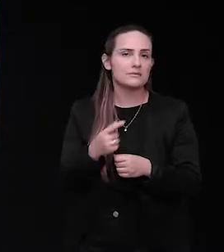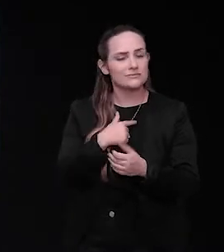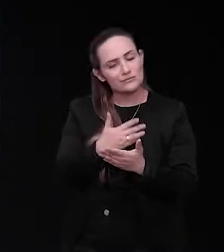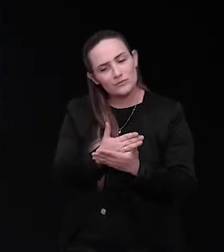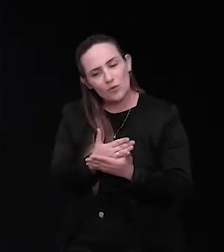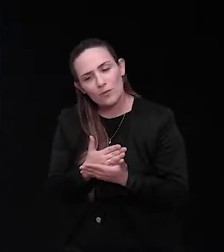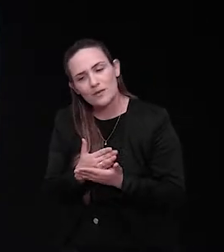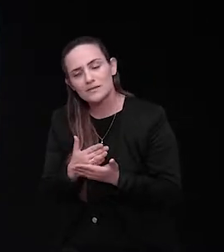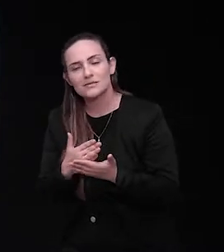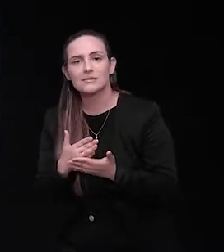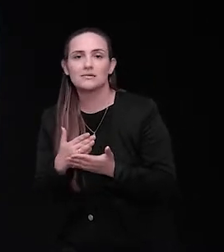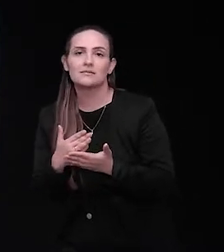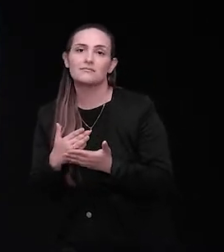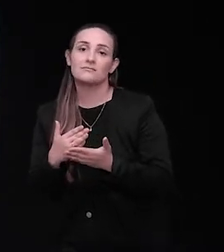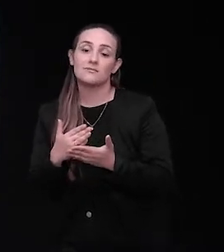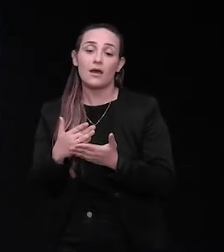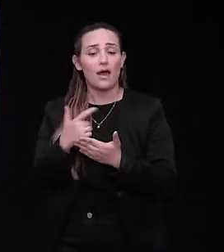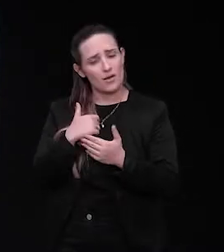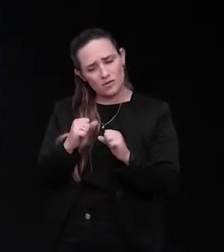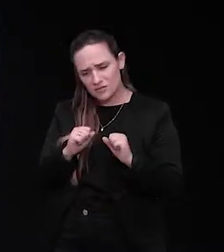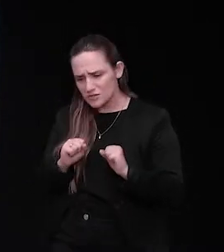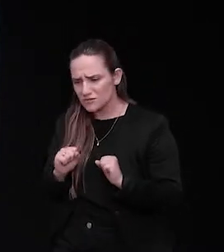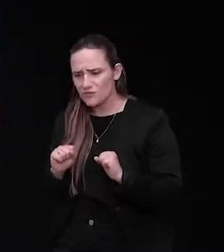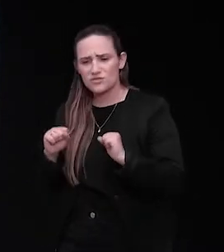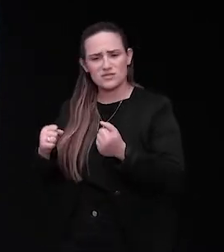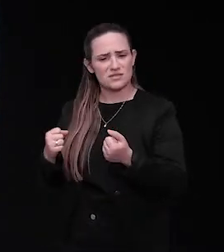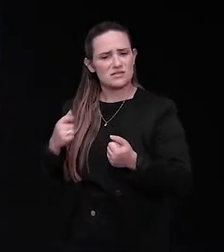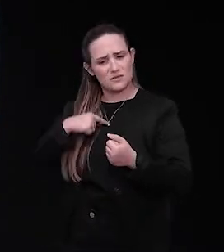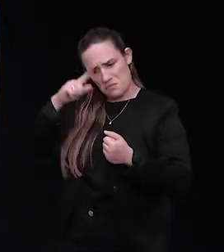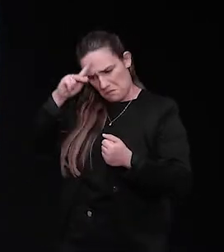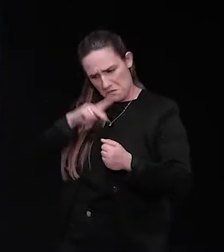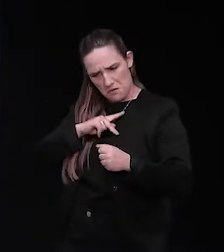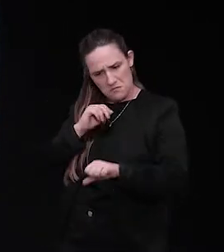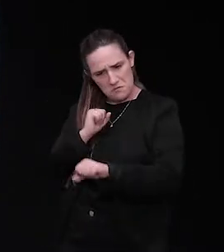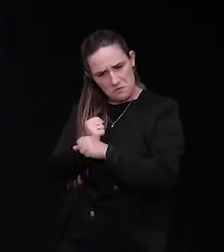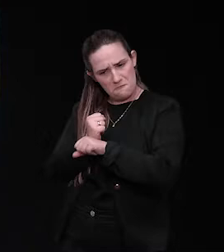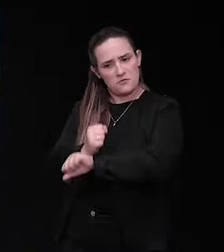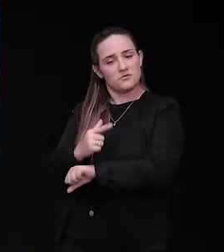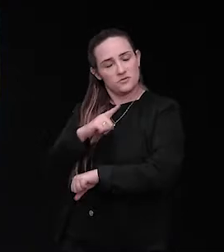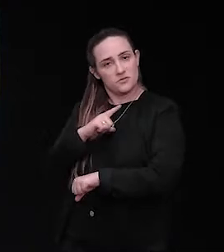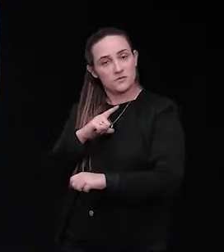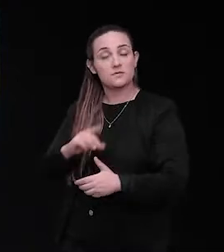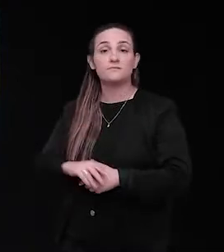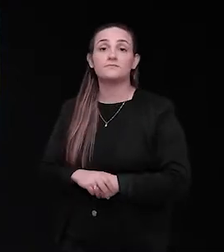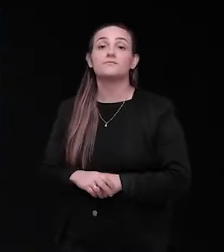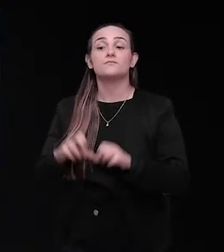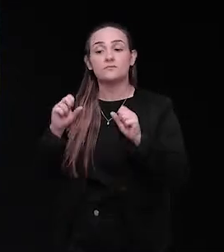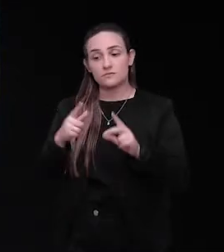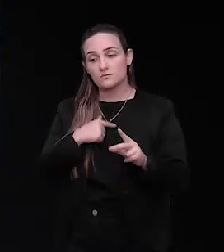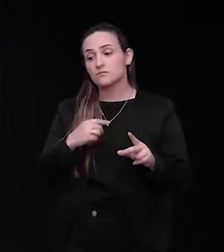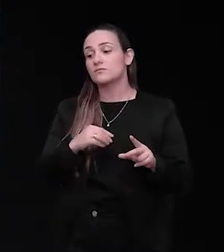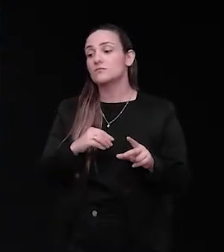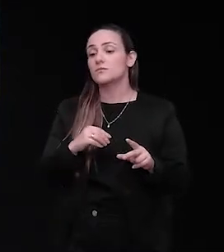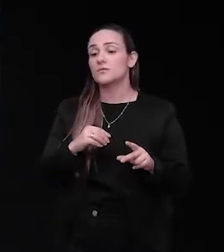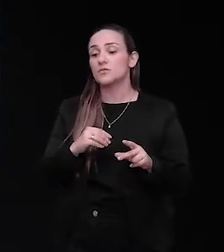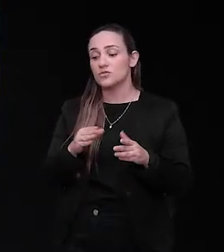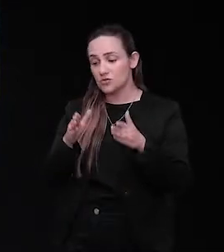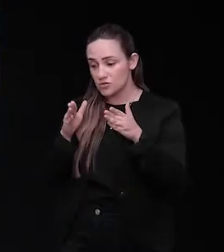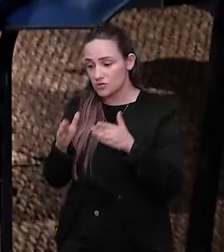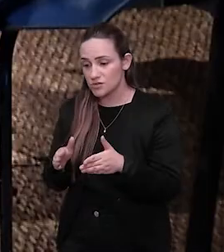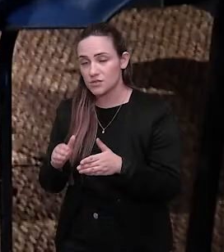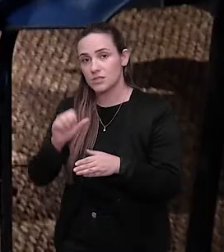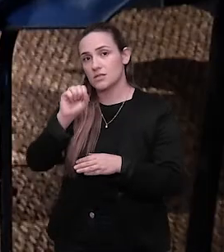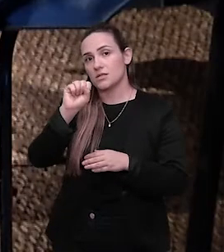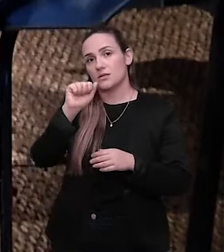desde o começo, quando eu desejei algo, eu não só desejei, eu fui correr atrás, me movimentei e lutei para ter o que eu tinha. Fui para São Gabriel porque havia